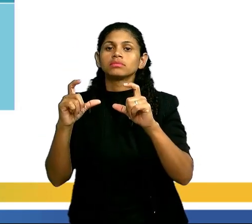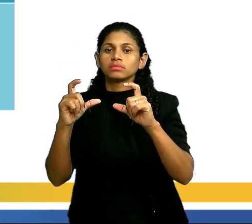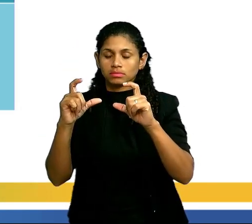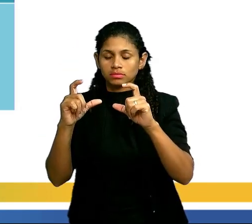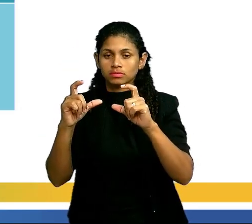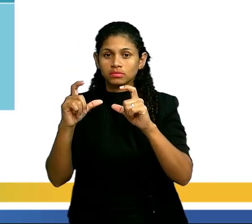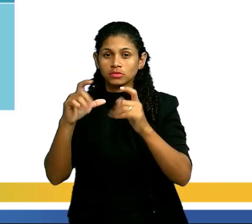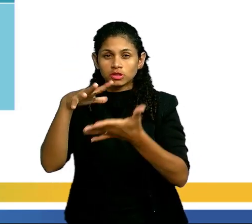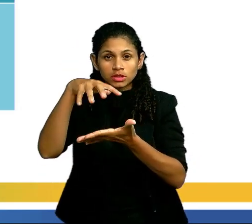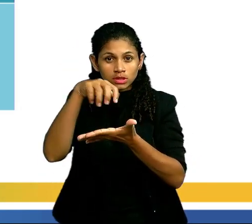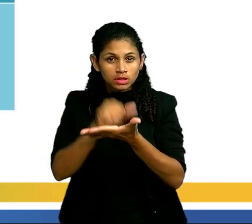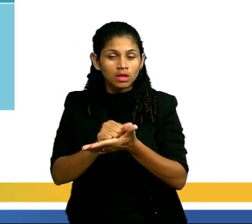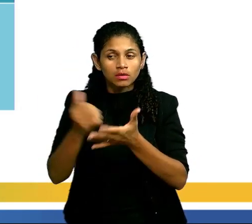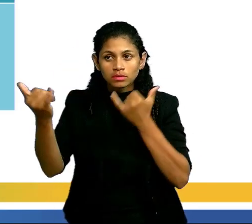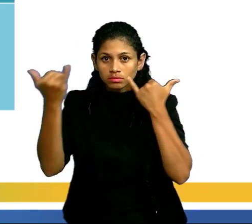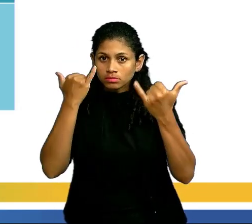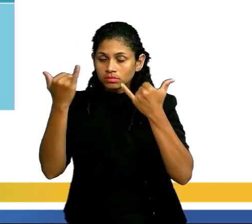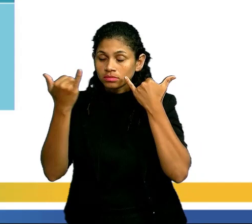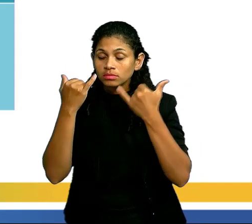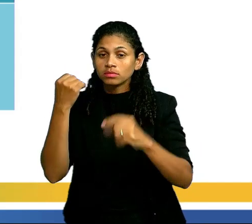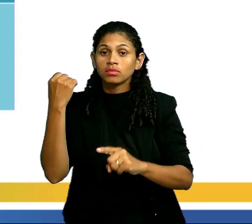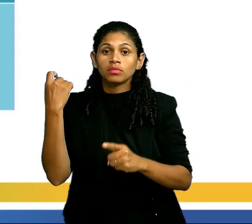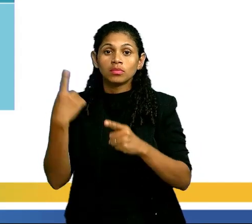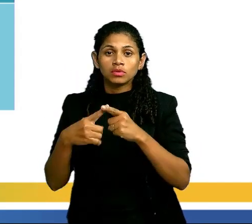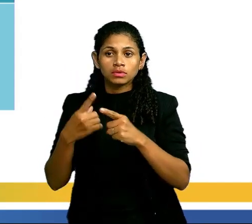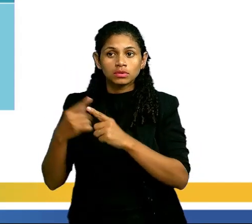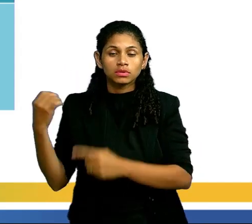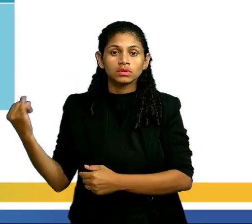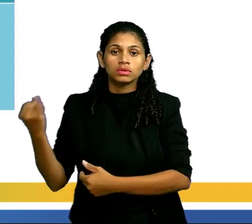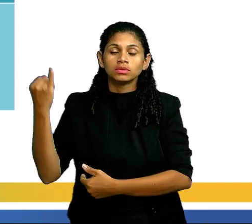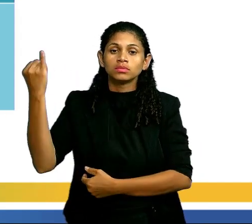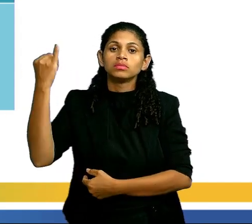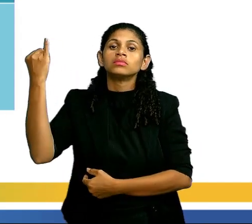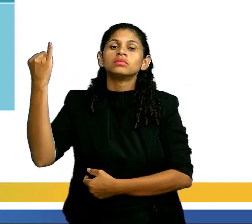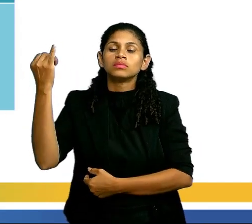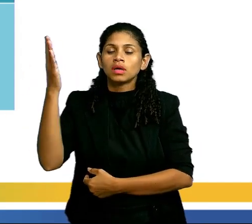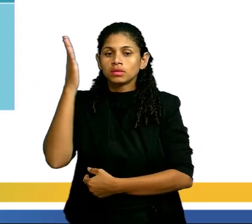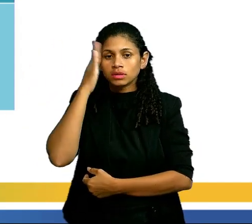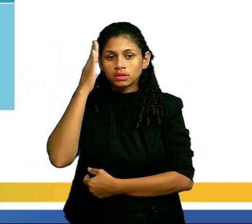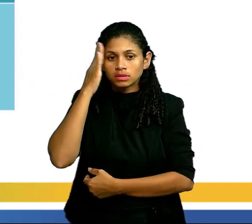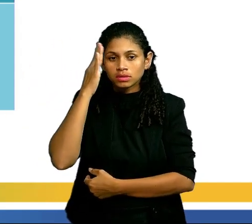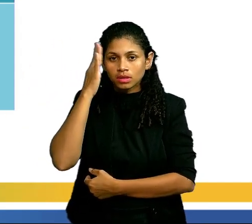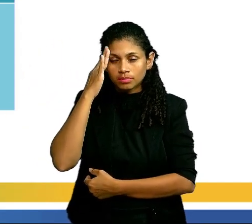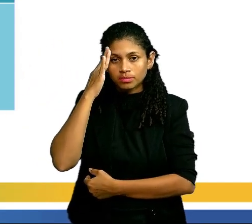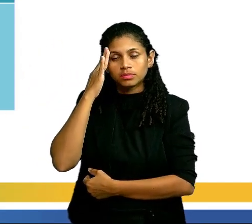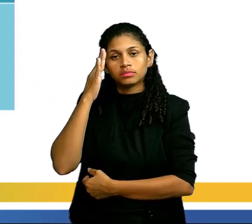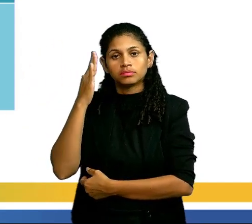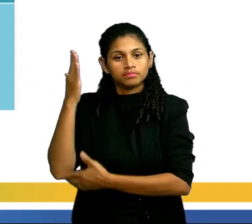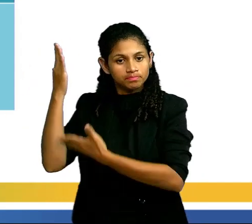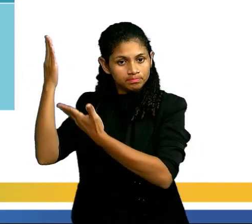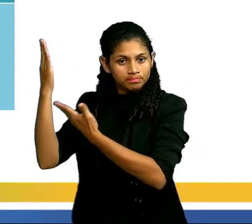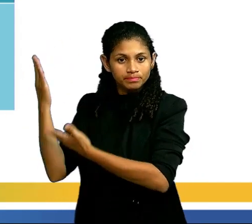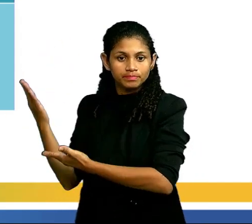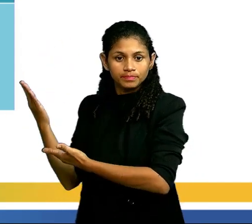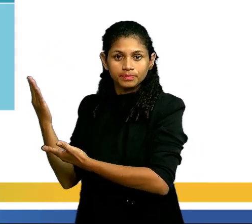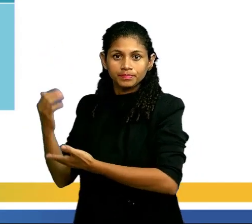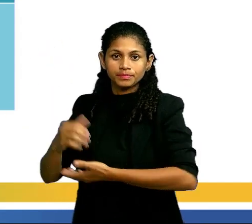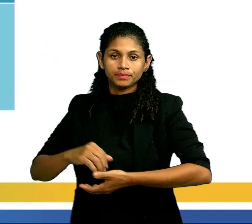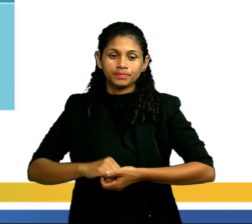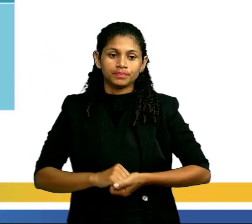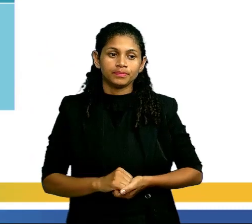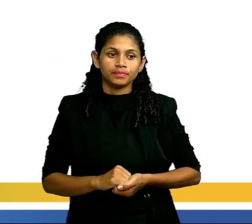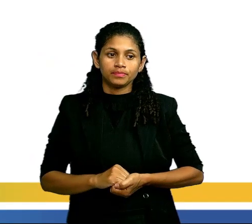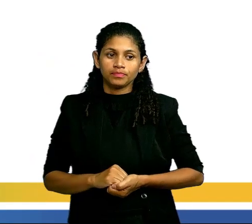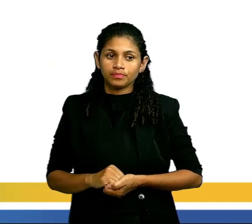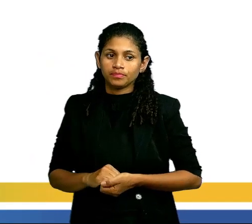salve essa informação, porque isso é extremamente importante, saber as valências, saber a hibridização e o ângulo de geometria de cada átomo de